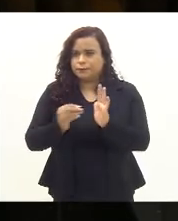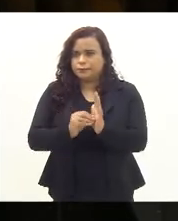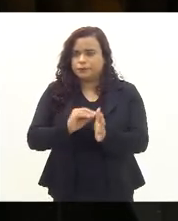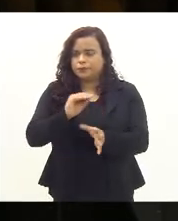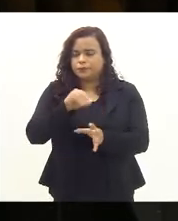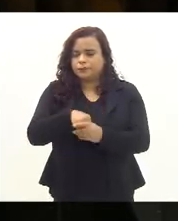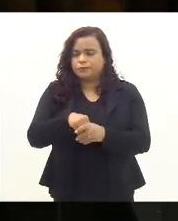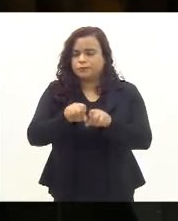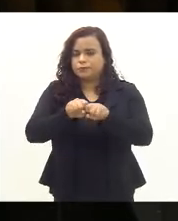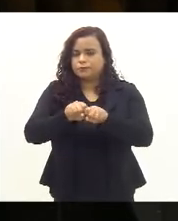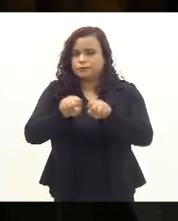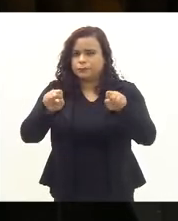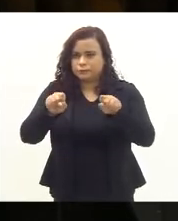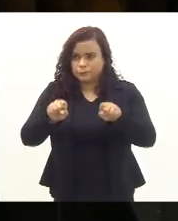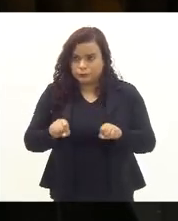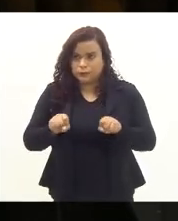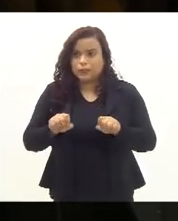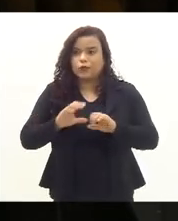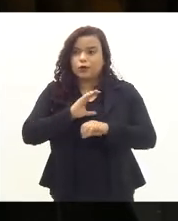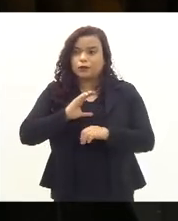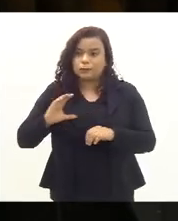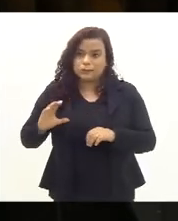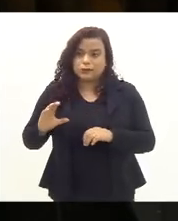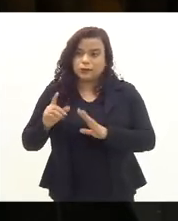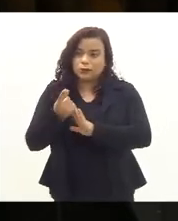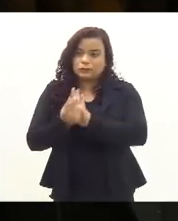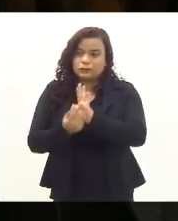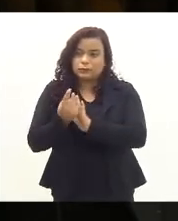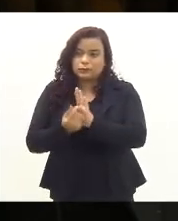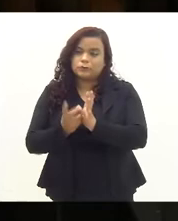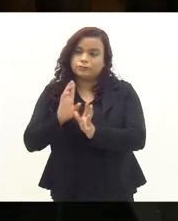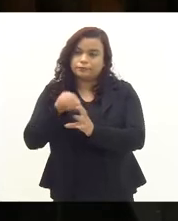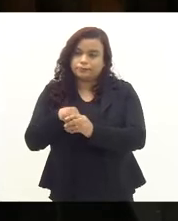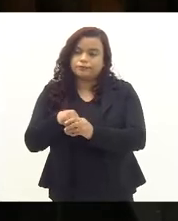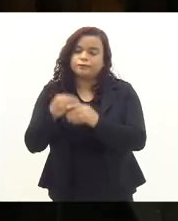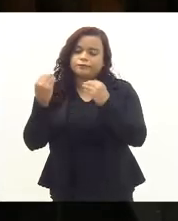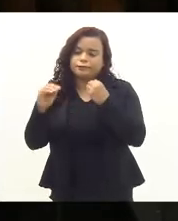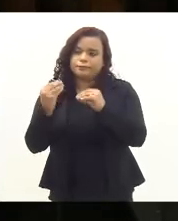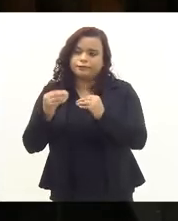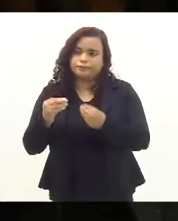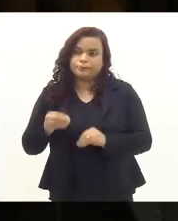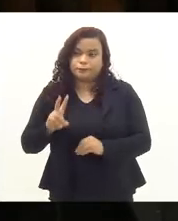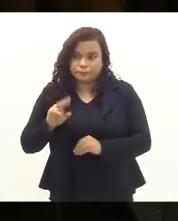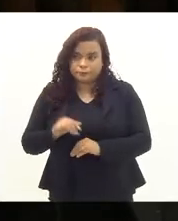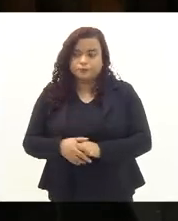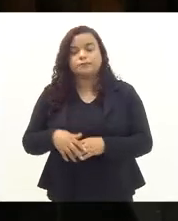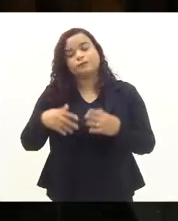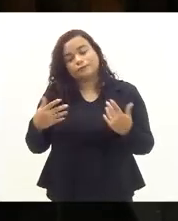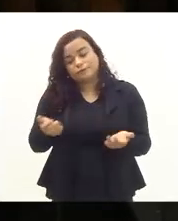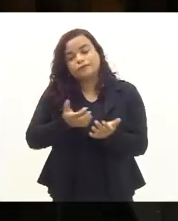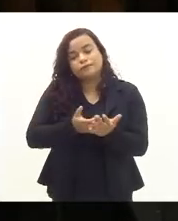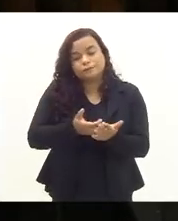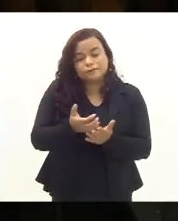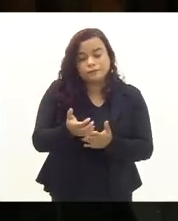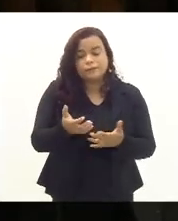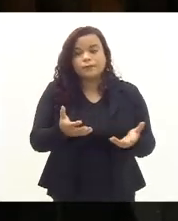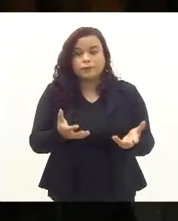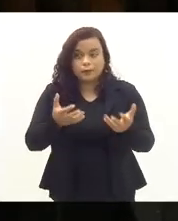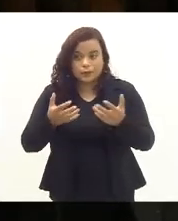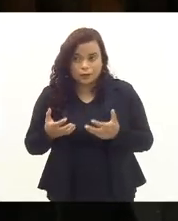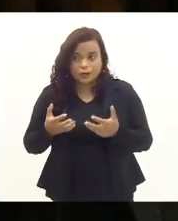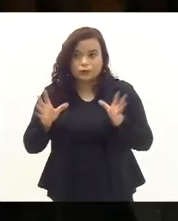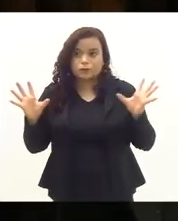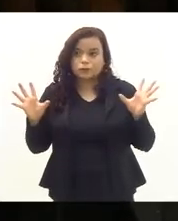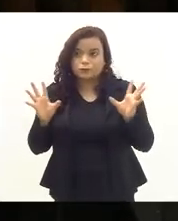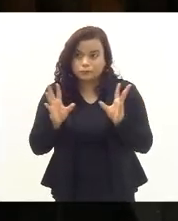sistema da comissão de orçamento o inicialmente chora Presidente eu queria